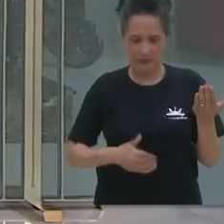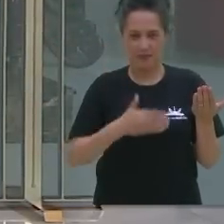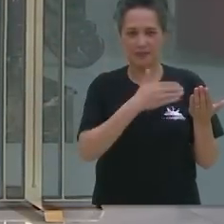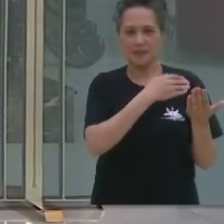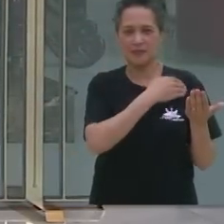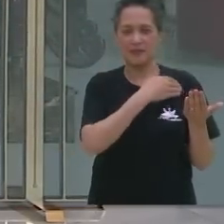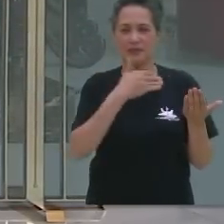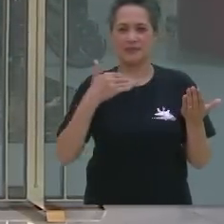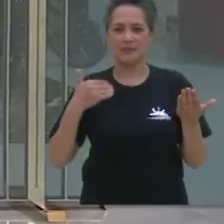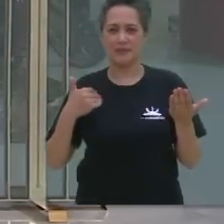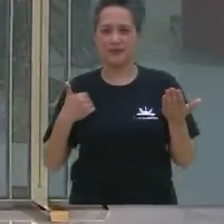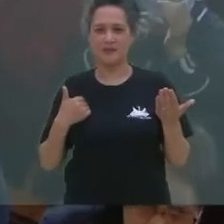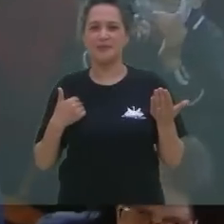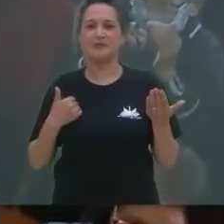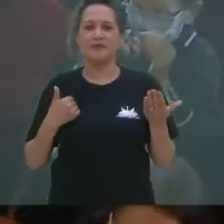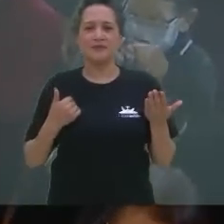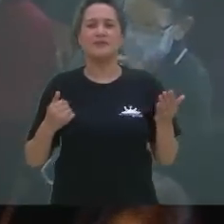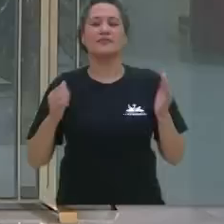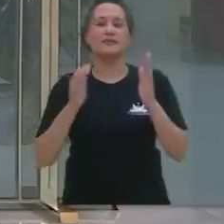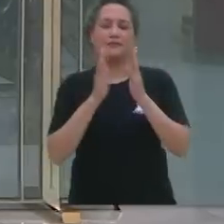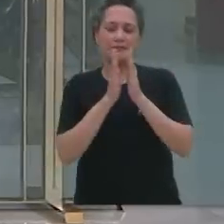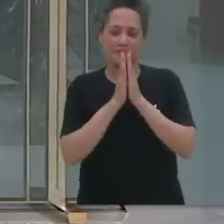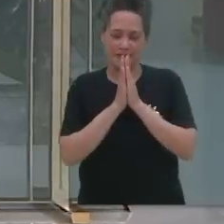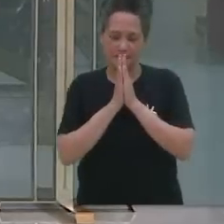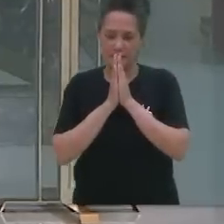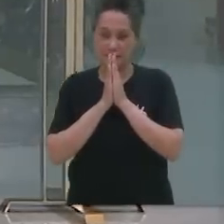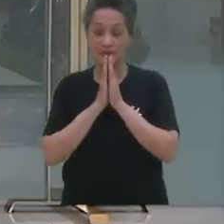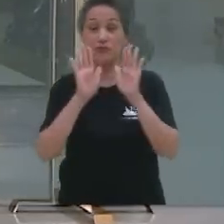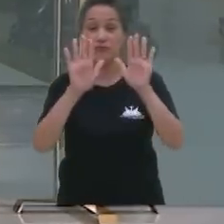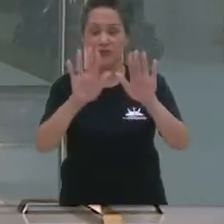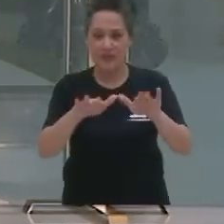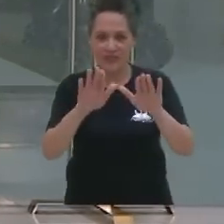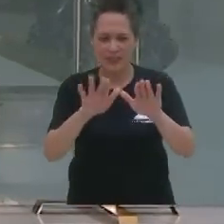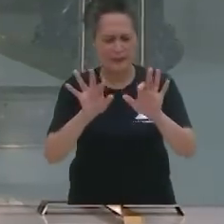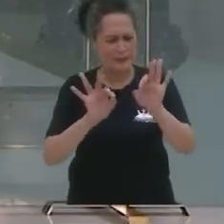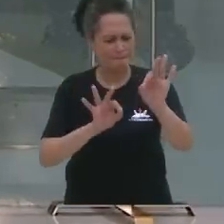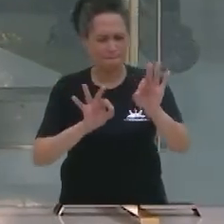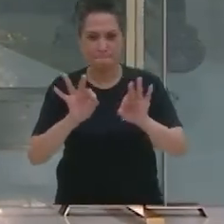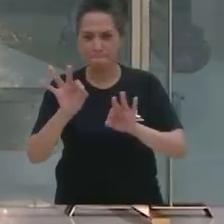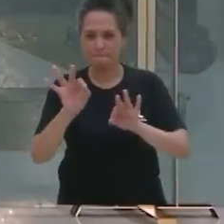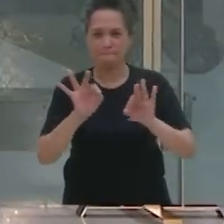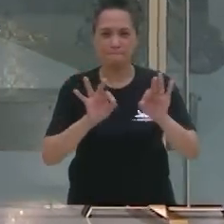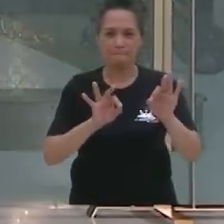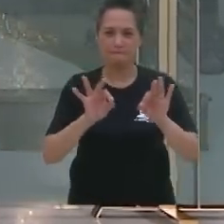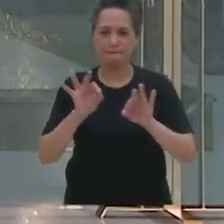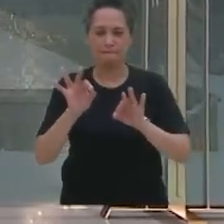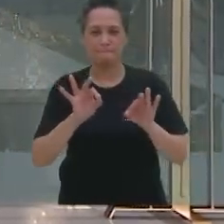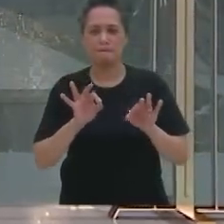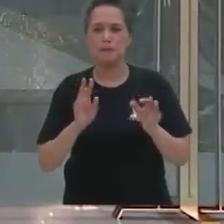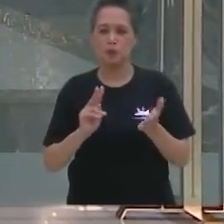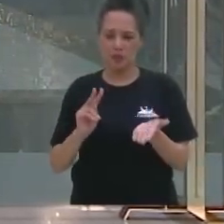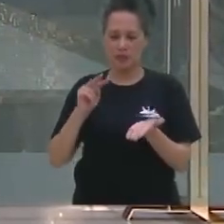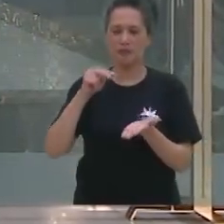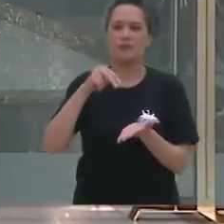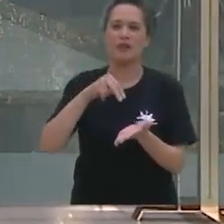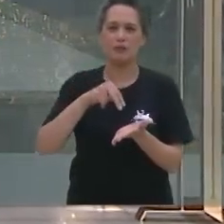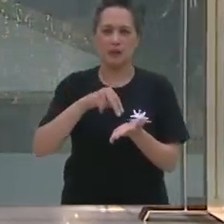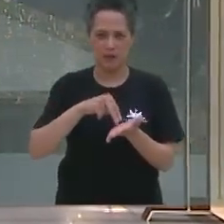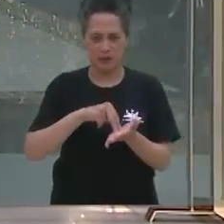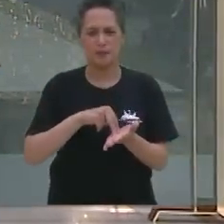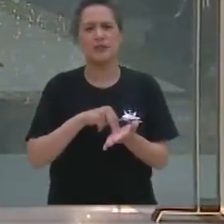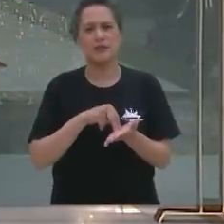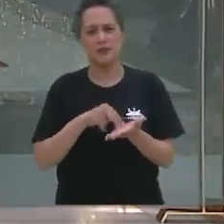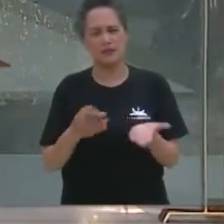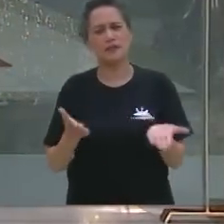e Espírito Santo. Amém. Gente, capriche de participar, pelo